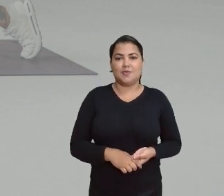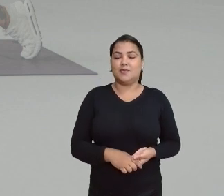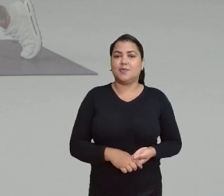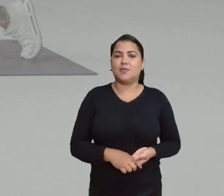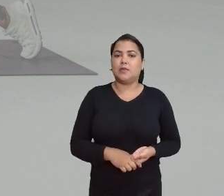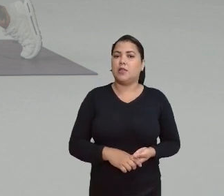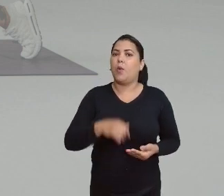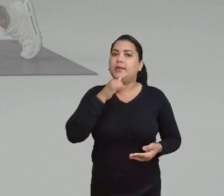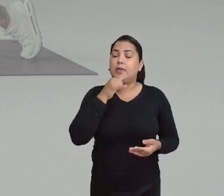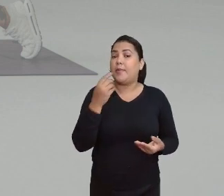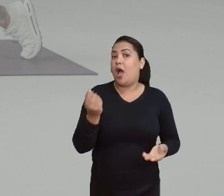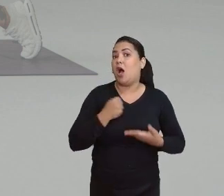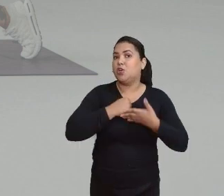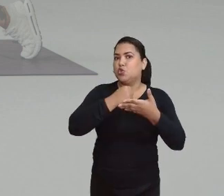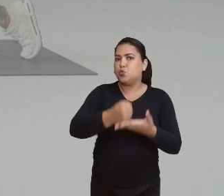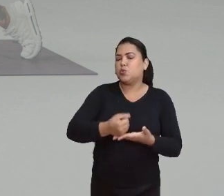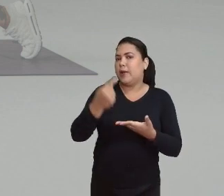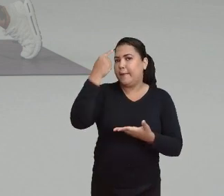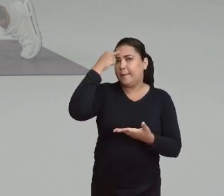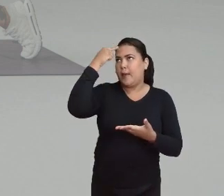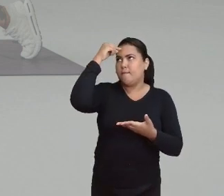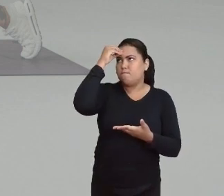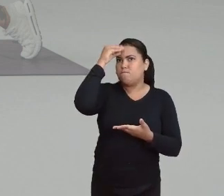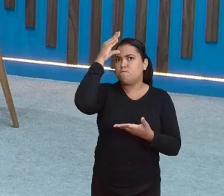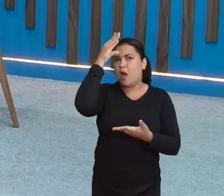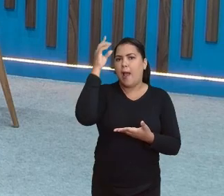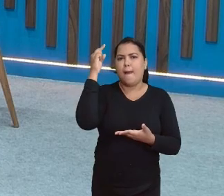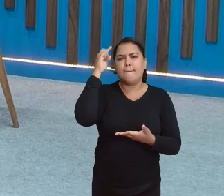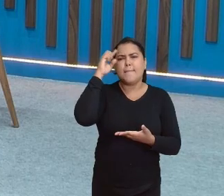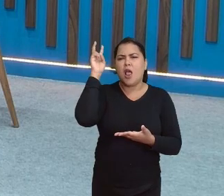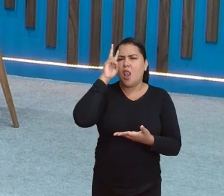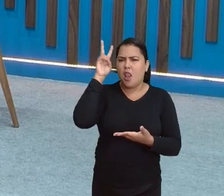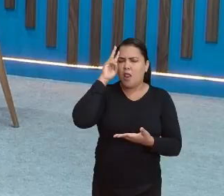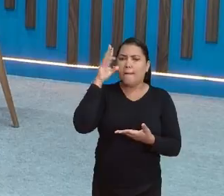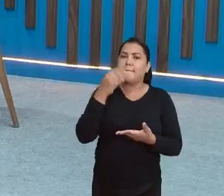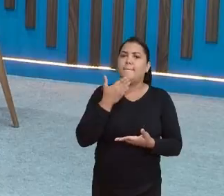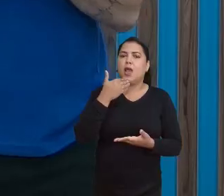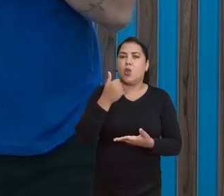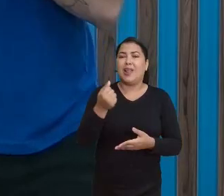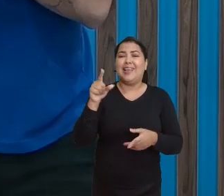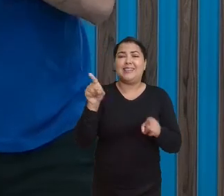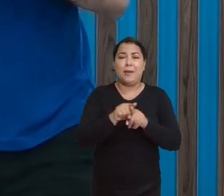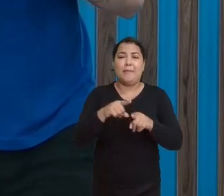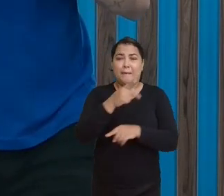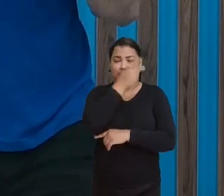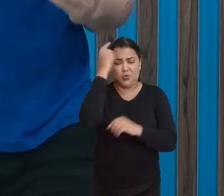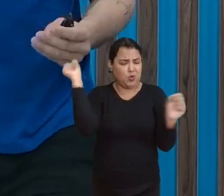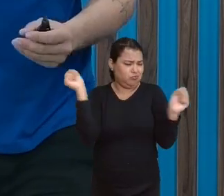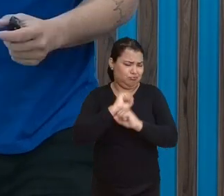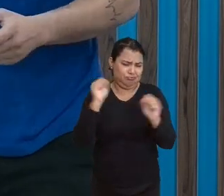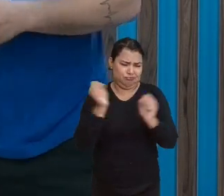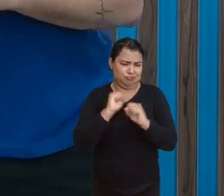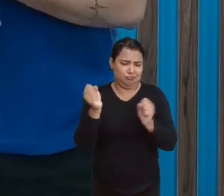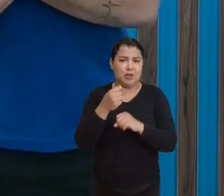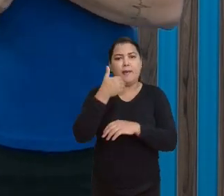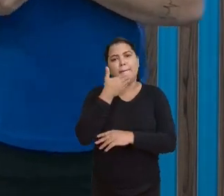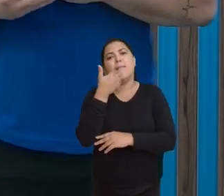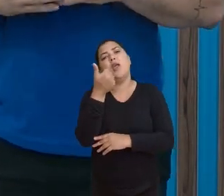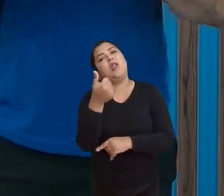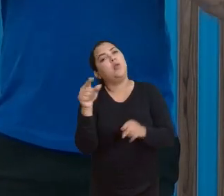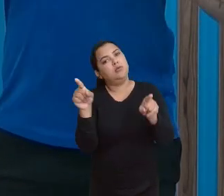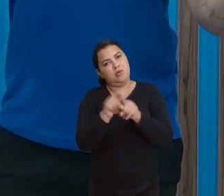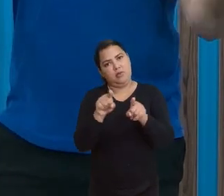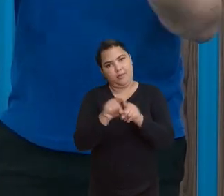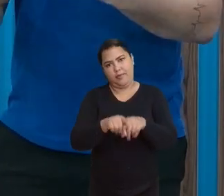da memória, da integração social e do estresse, né? Então, a gente vê que a dança e os benefícios da dança elas são extremamente importantes